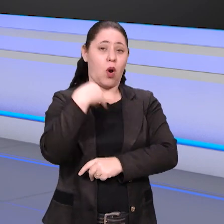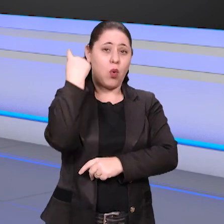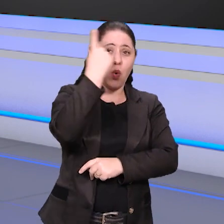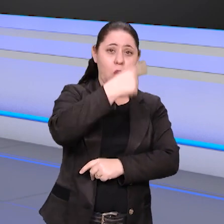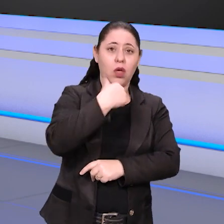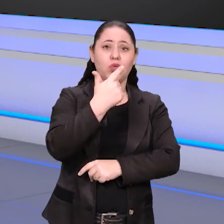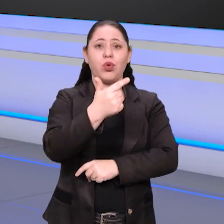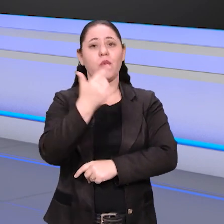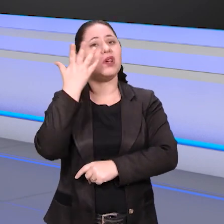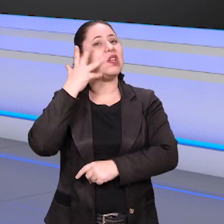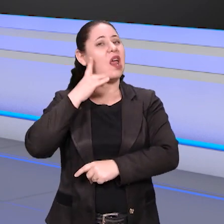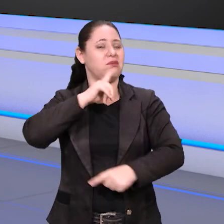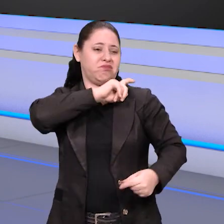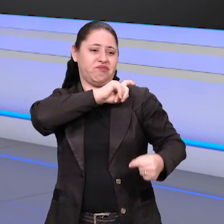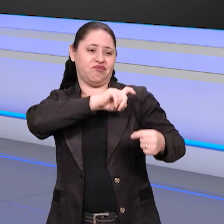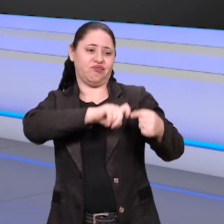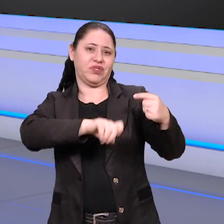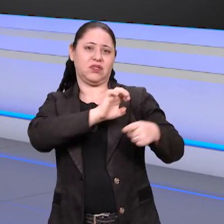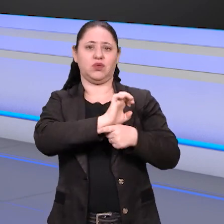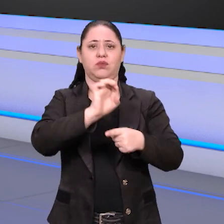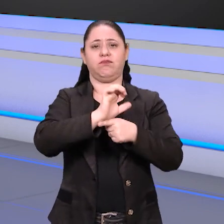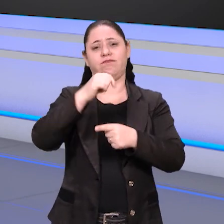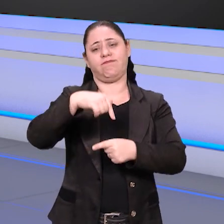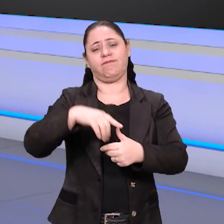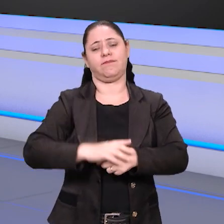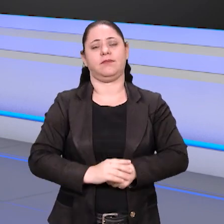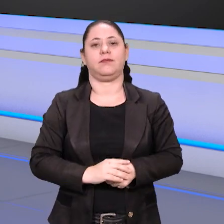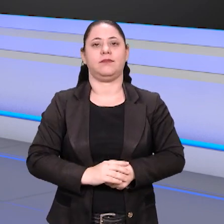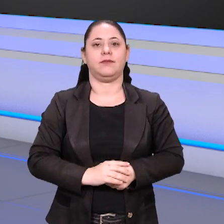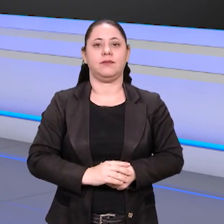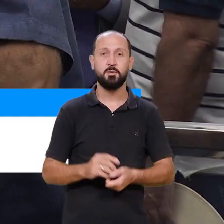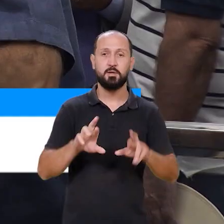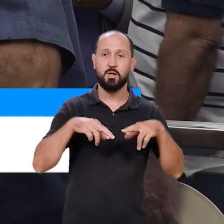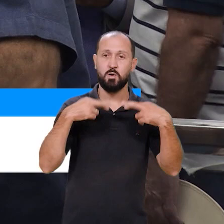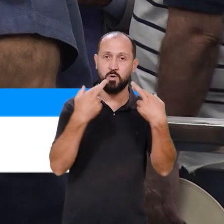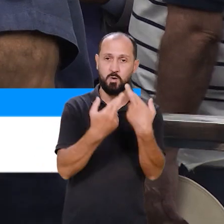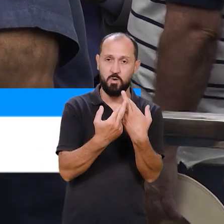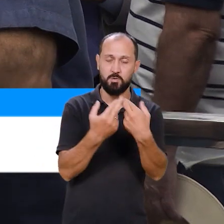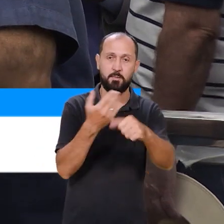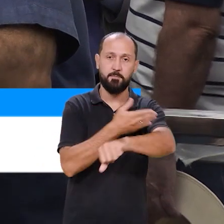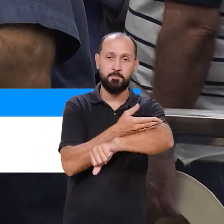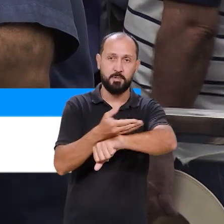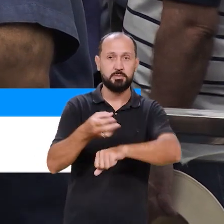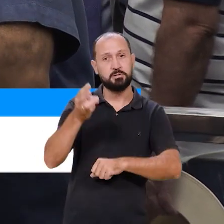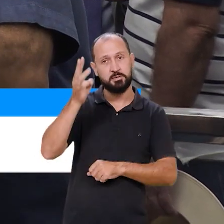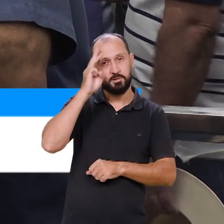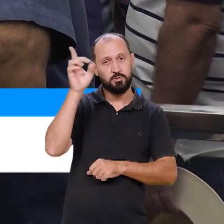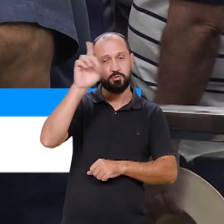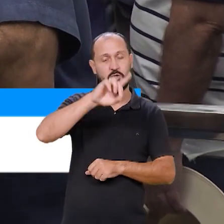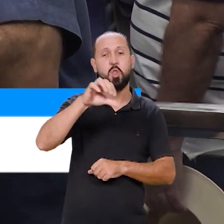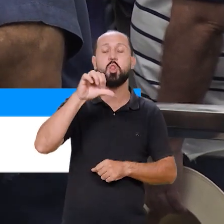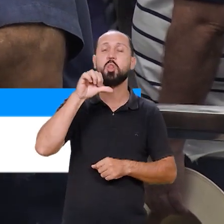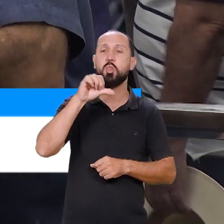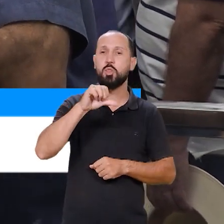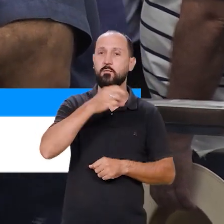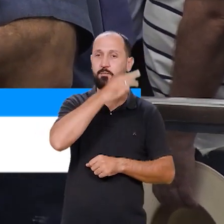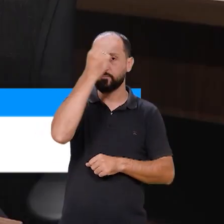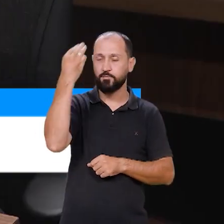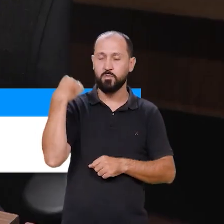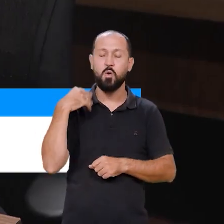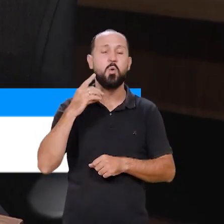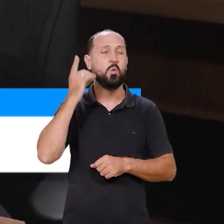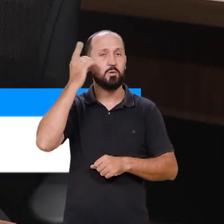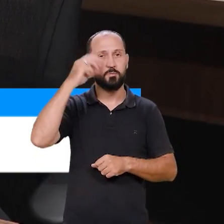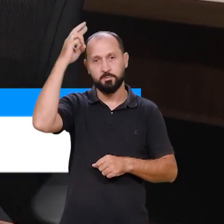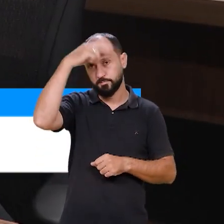cada 24 horas, 2 crianças são estupradas no estado. Na sessão plenária desta terça-feira, 9 de maio,